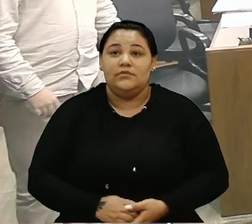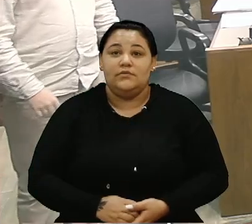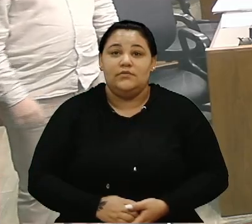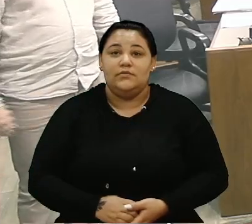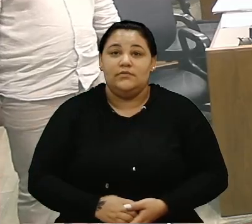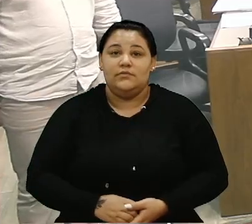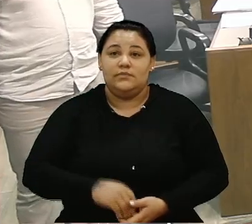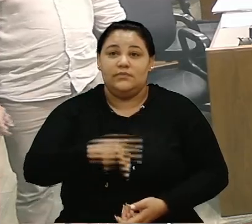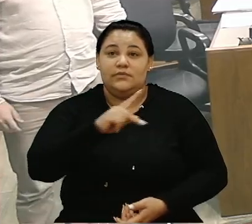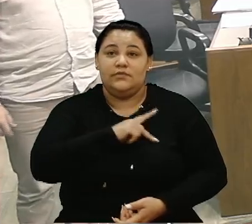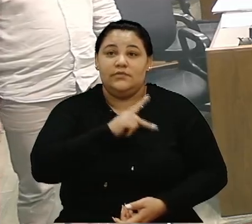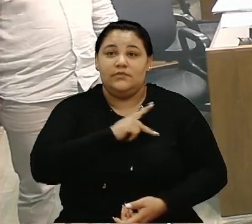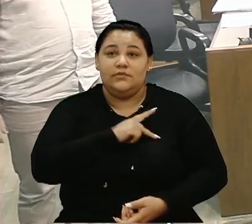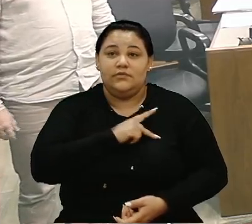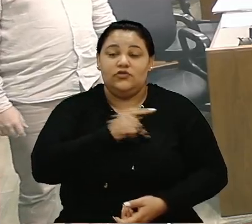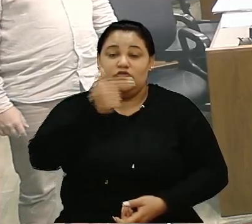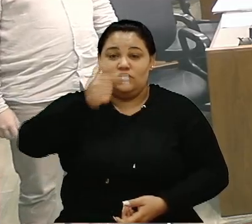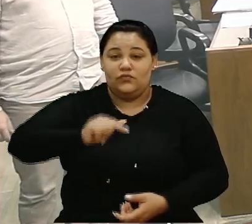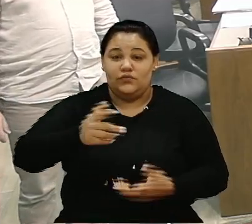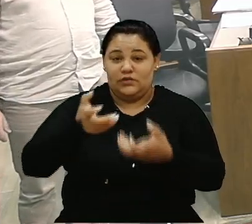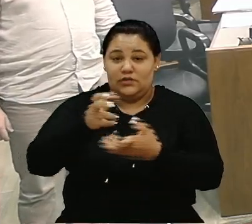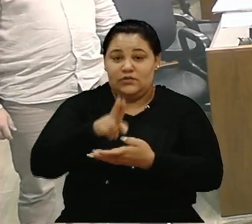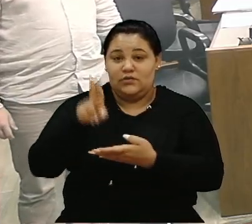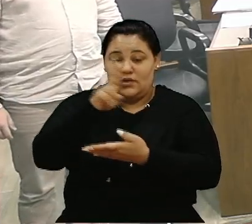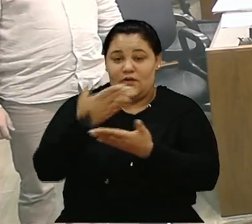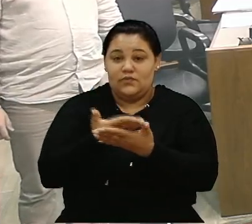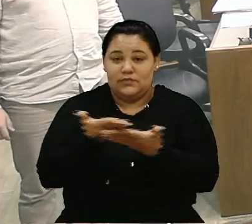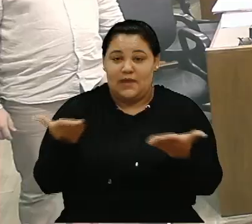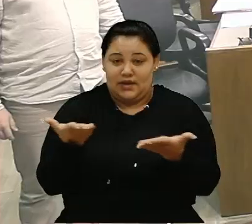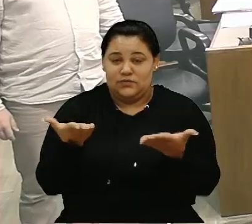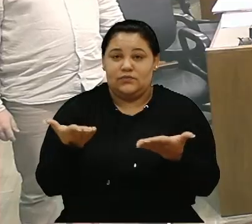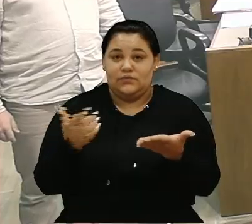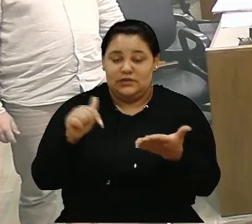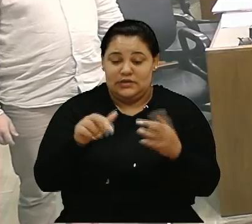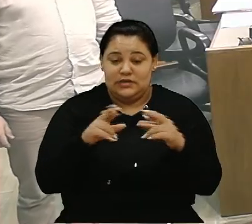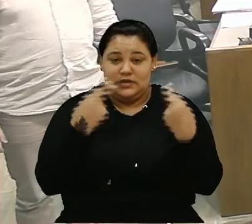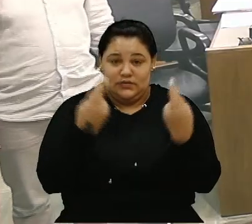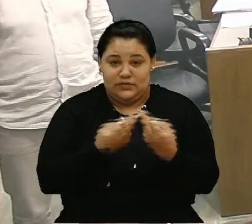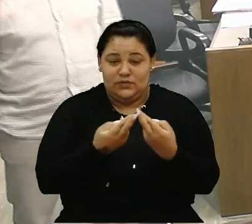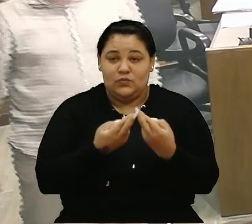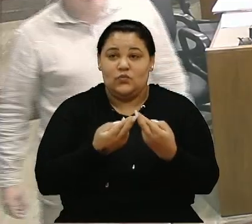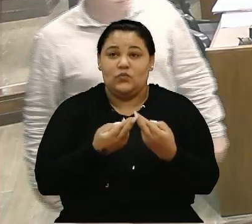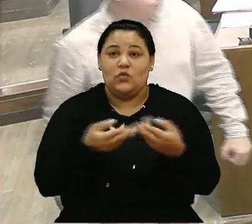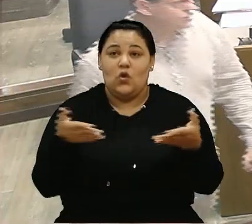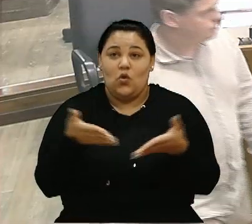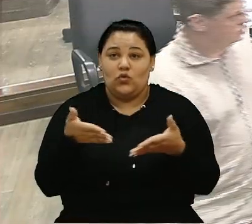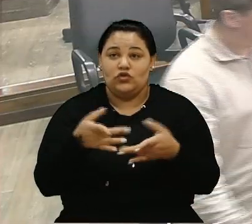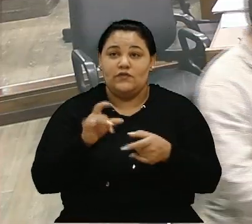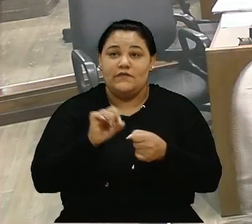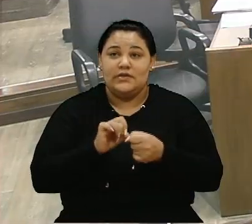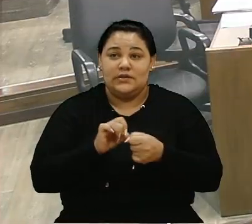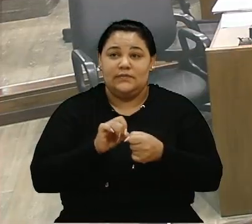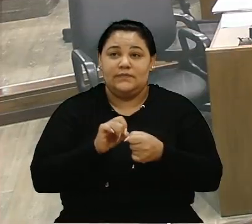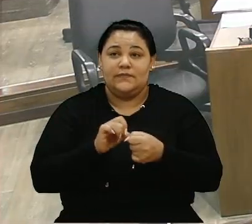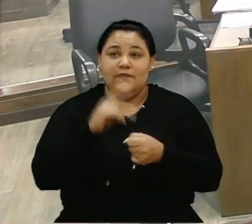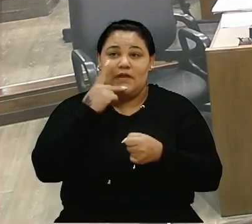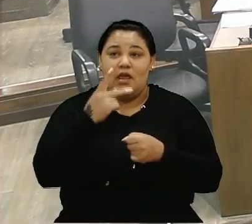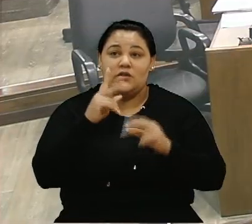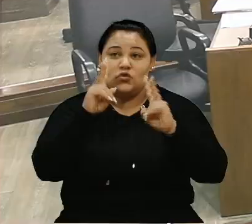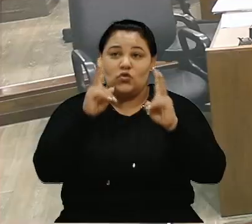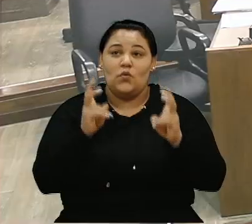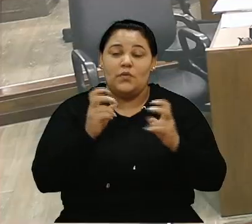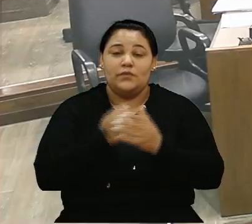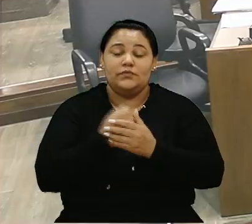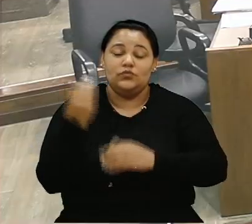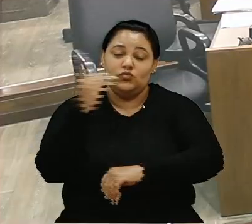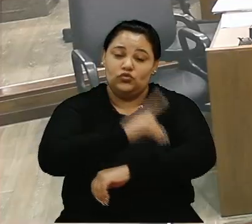Senhor presidente, novamente eu quero ocupar o espaço dessa sessão ordinária para hoje fazer menção de um